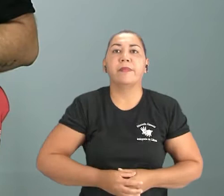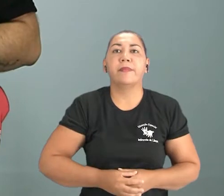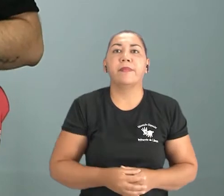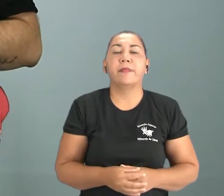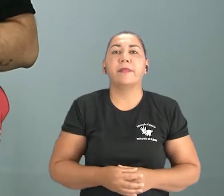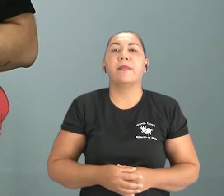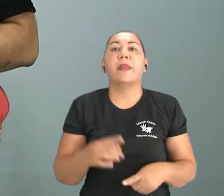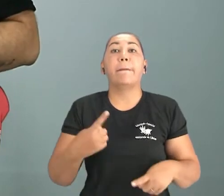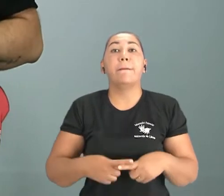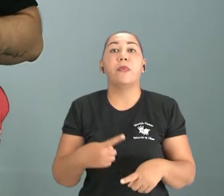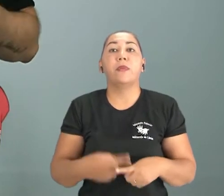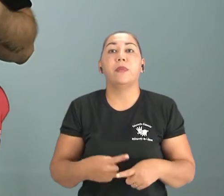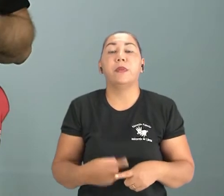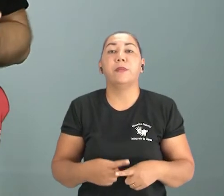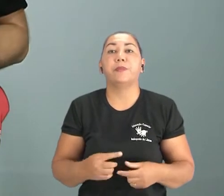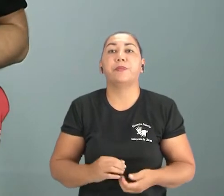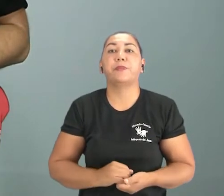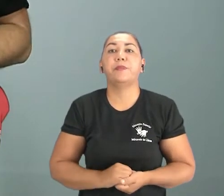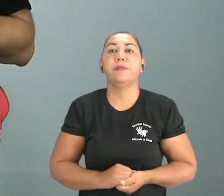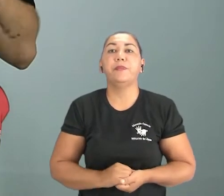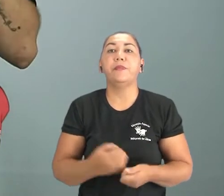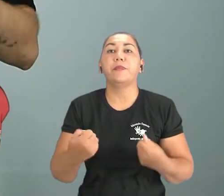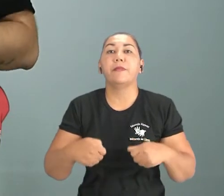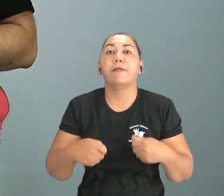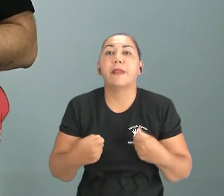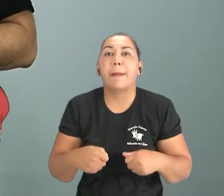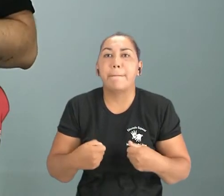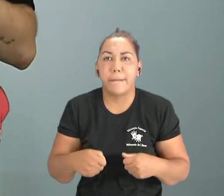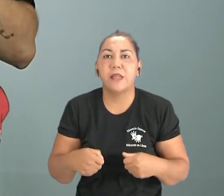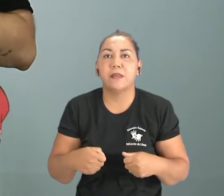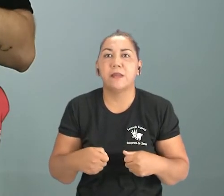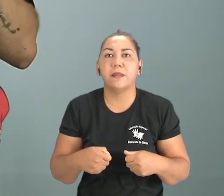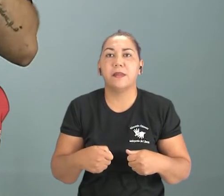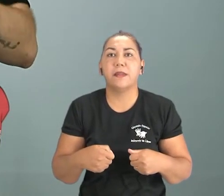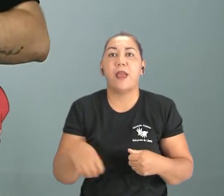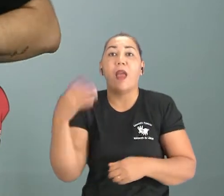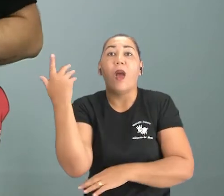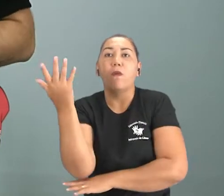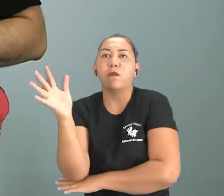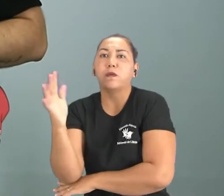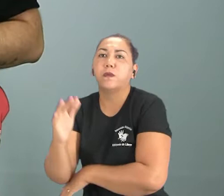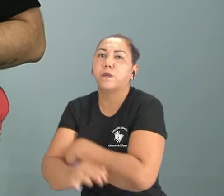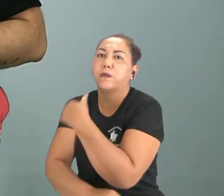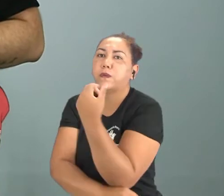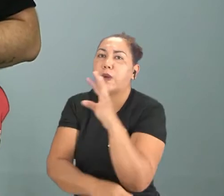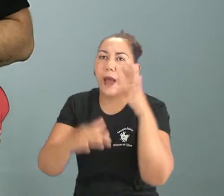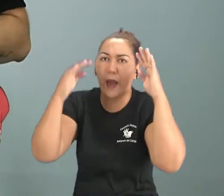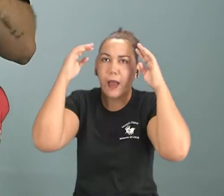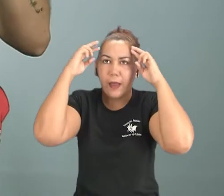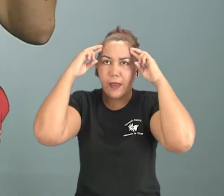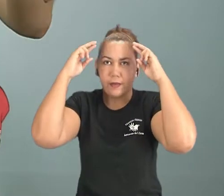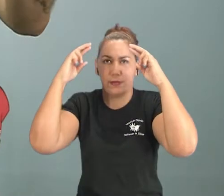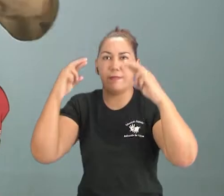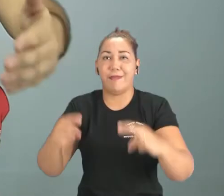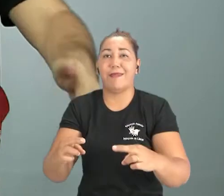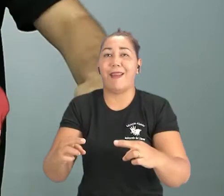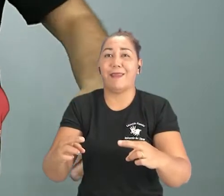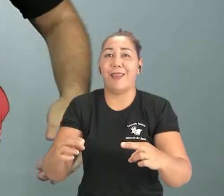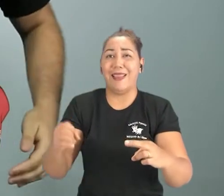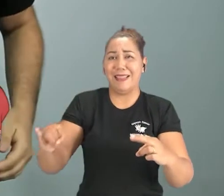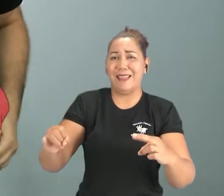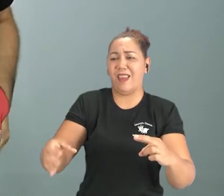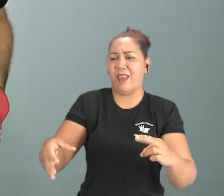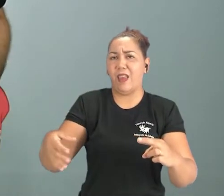eles precisam do que precisa a natureza se respeitada Vai um vai outro